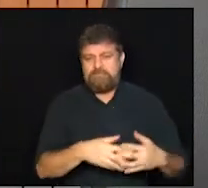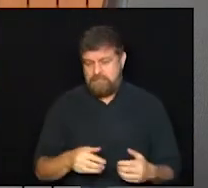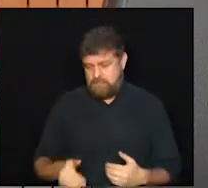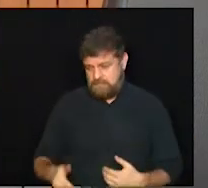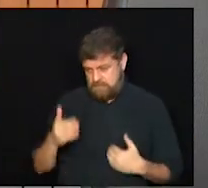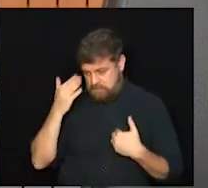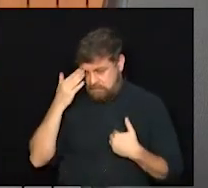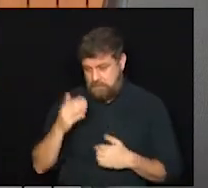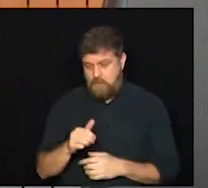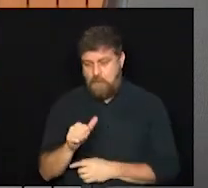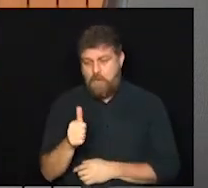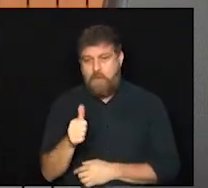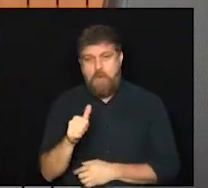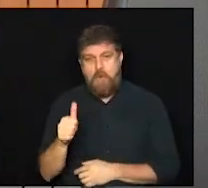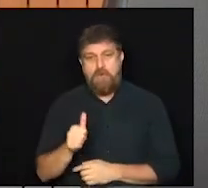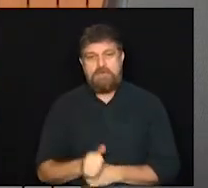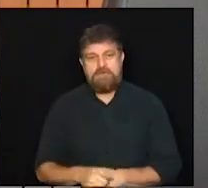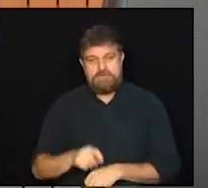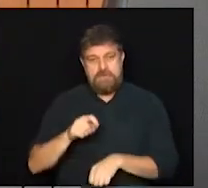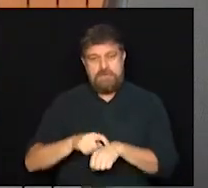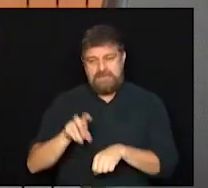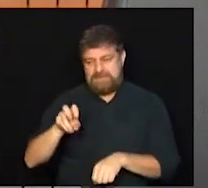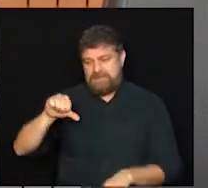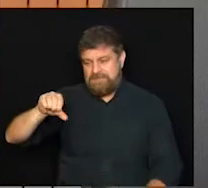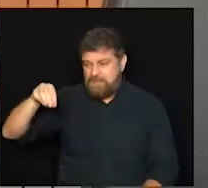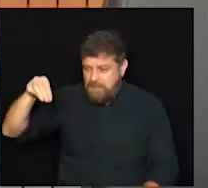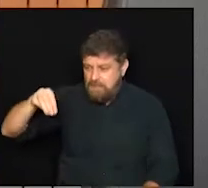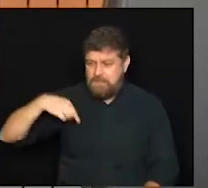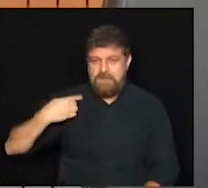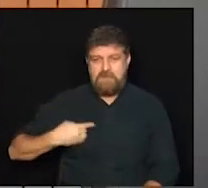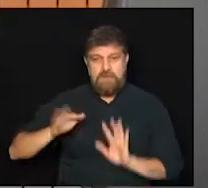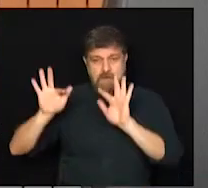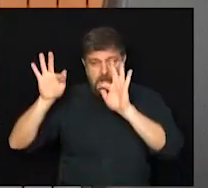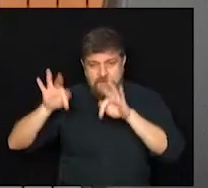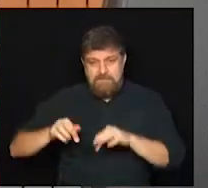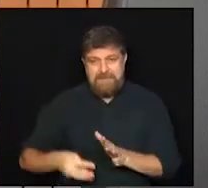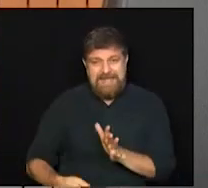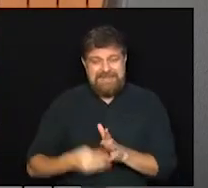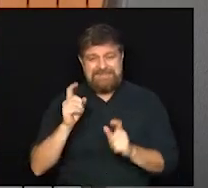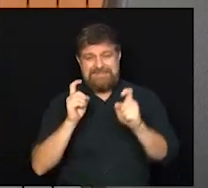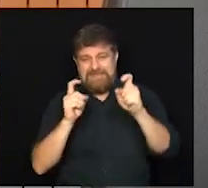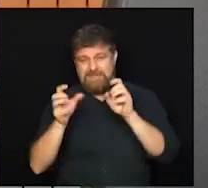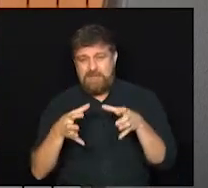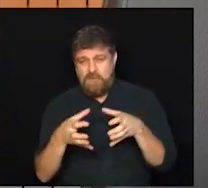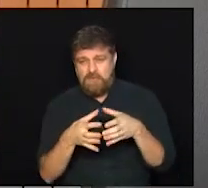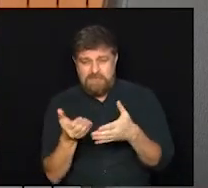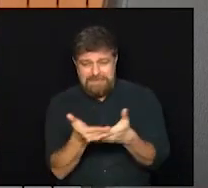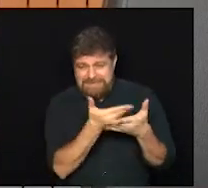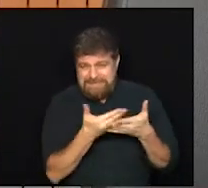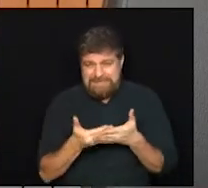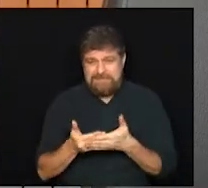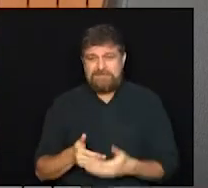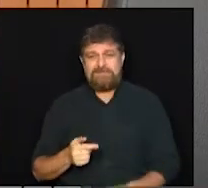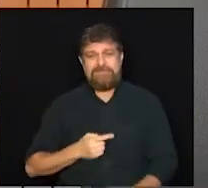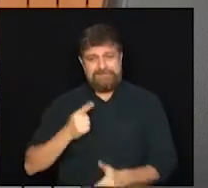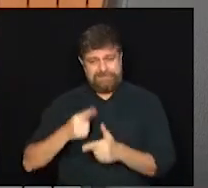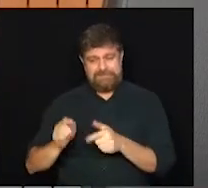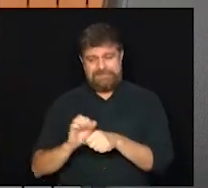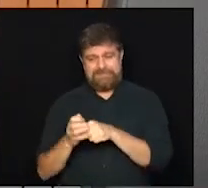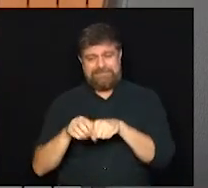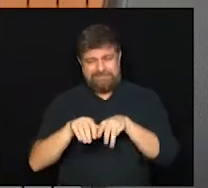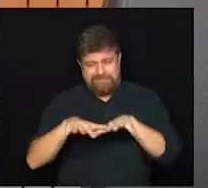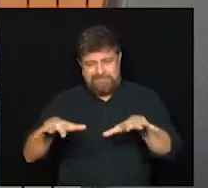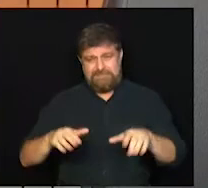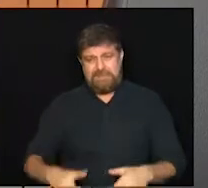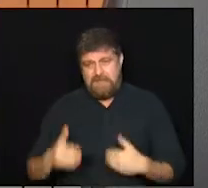às 11h59, nós vamos encerrar aqui a 3ª reunião da Comissão de Estudos sobre os Impactos da Pandemia, agradecendo a